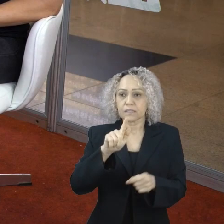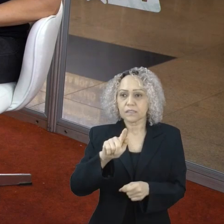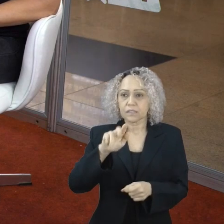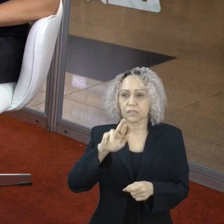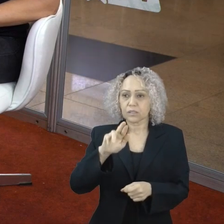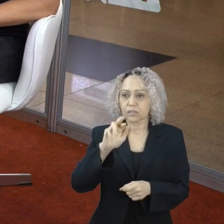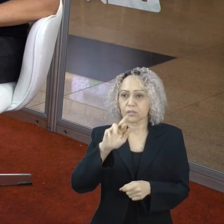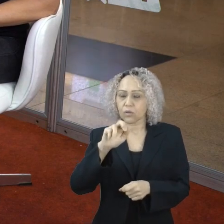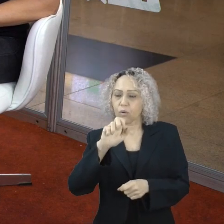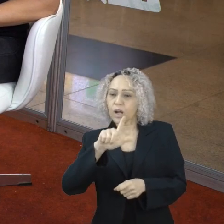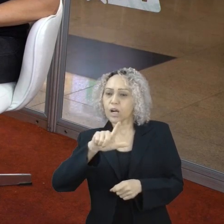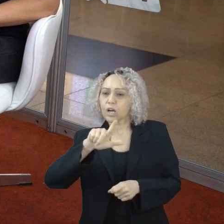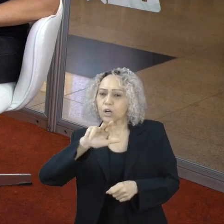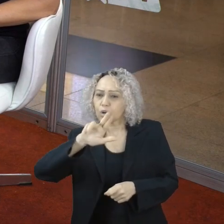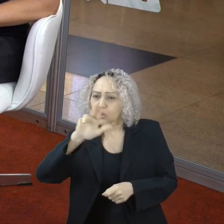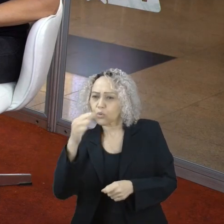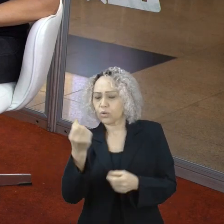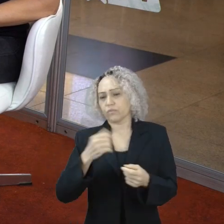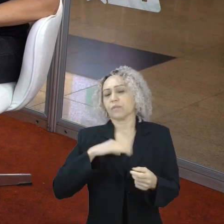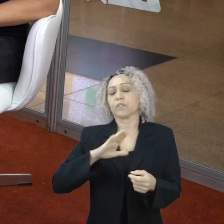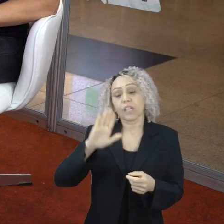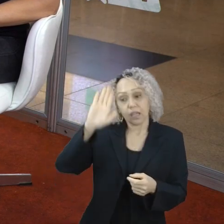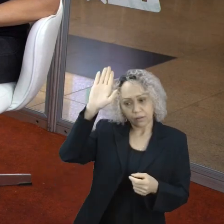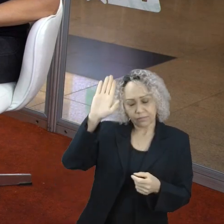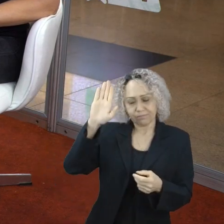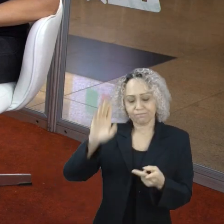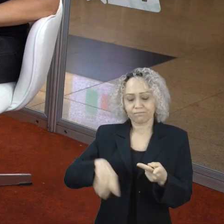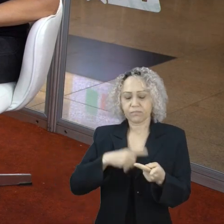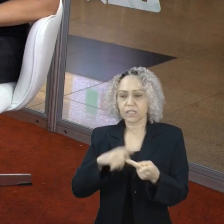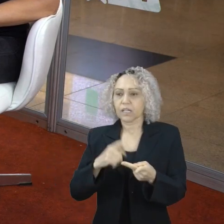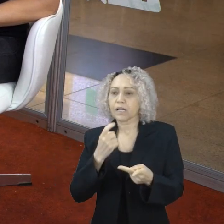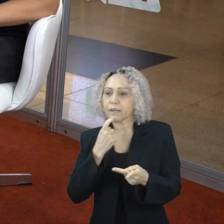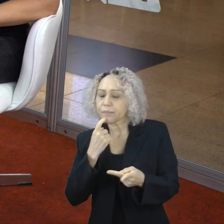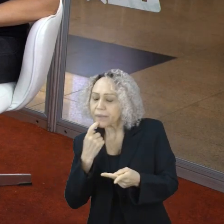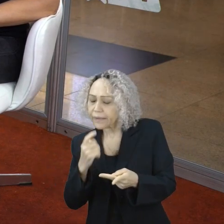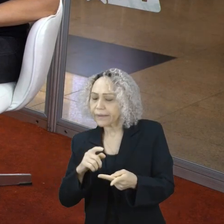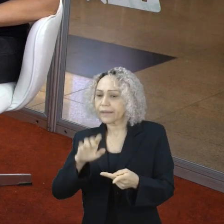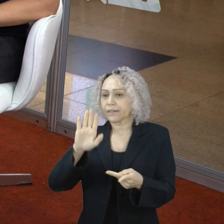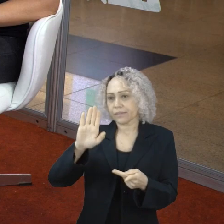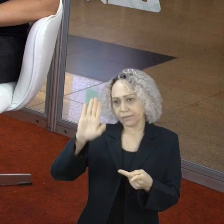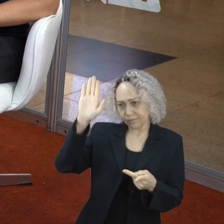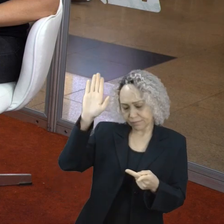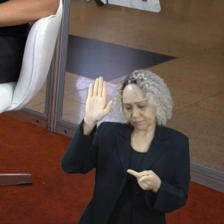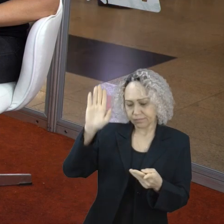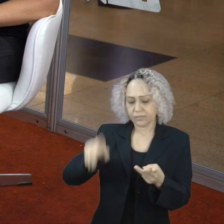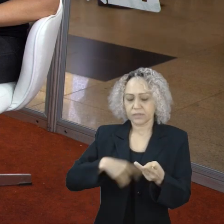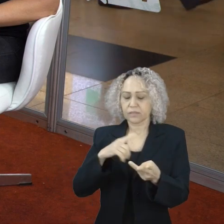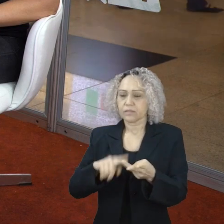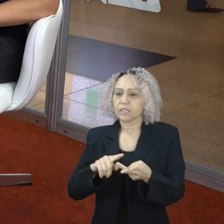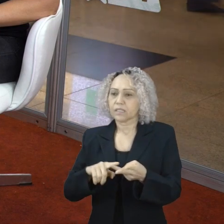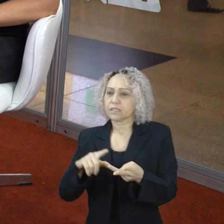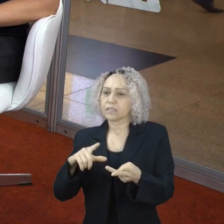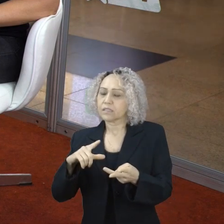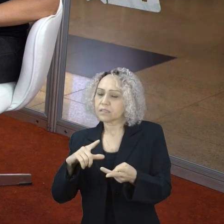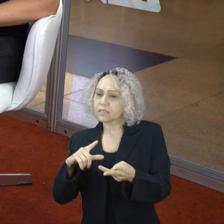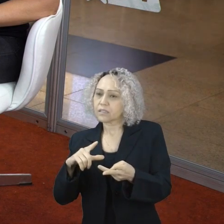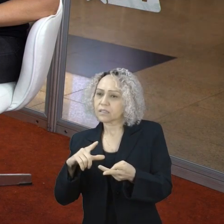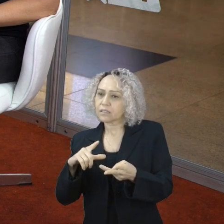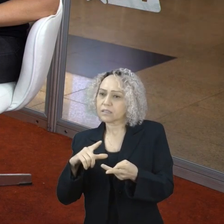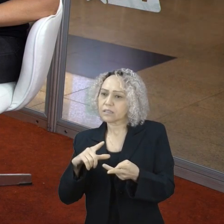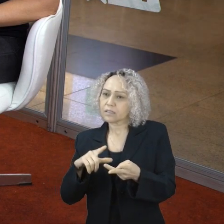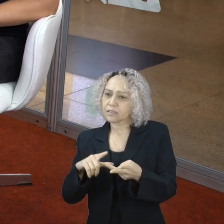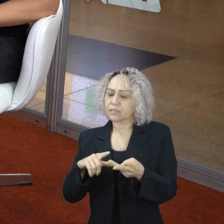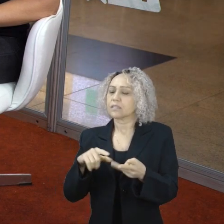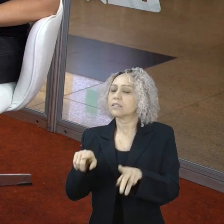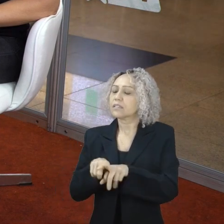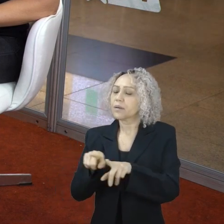Alencar. Nós vamos ter em Campinas, que também com o Pedro Torinho, que nós vamos ter candidato, na